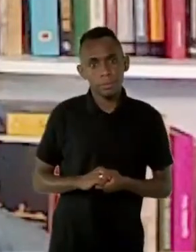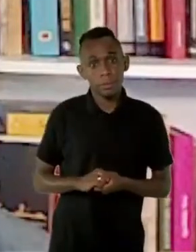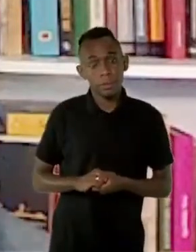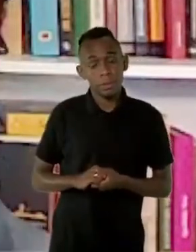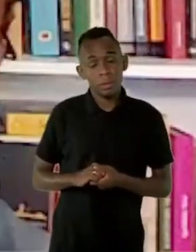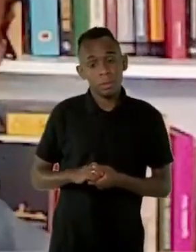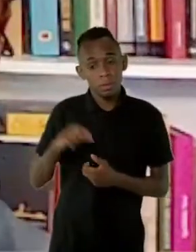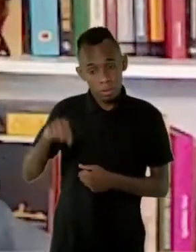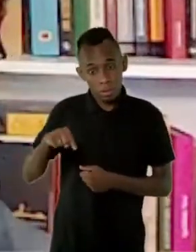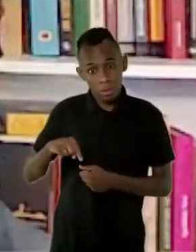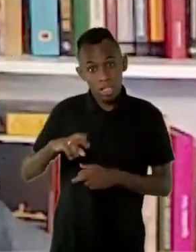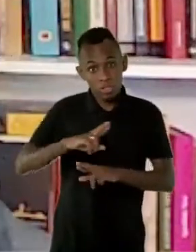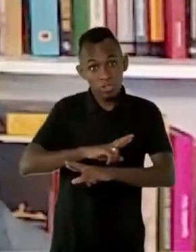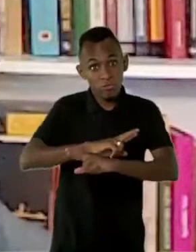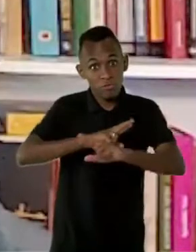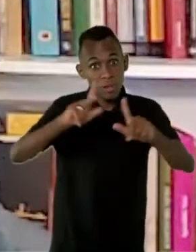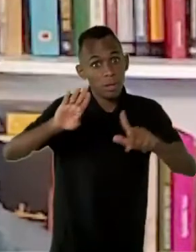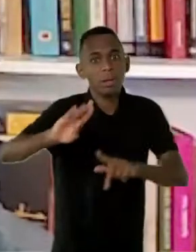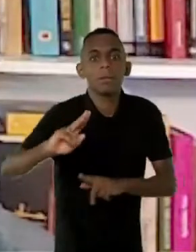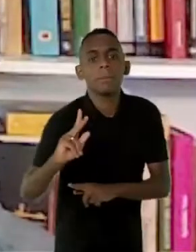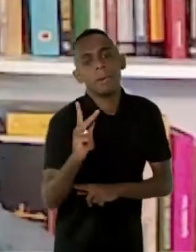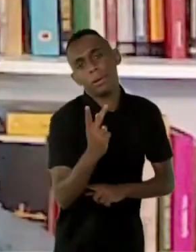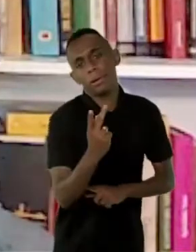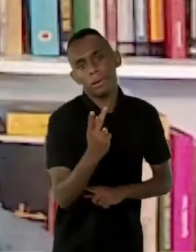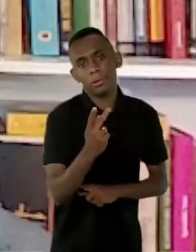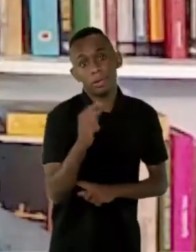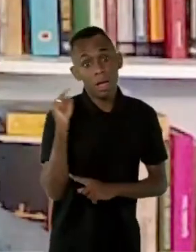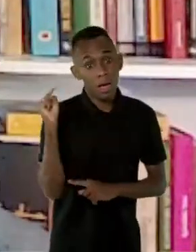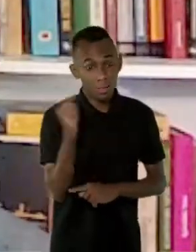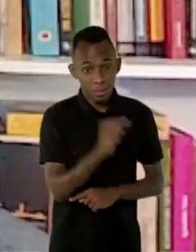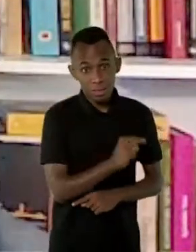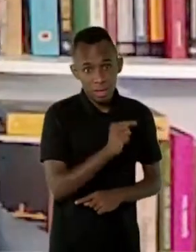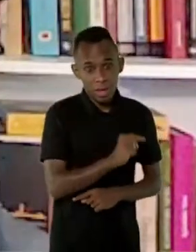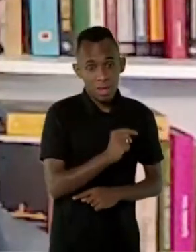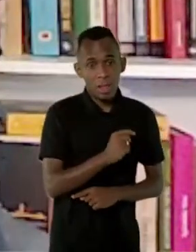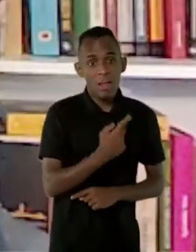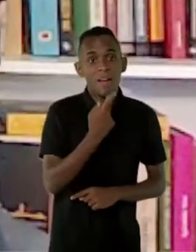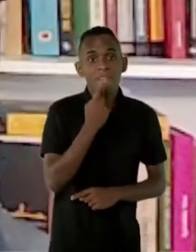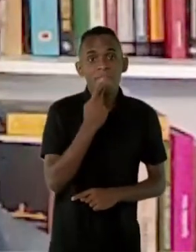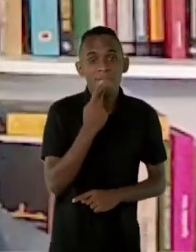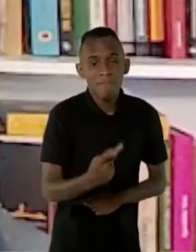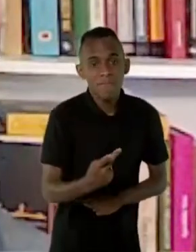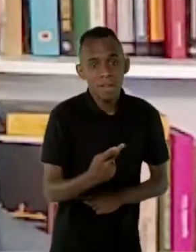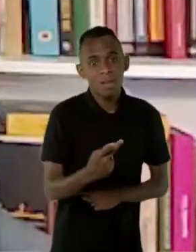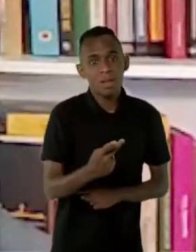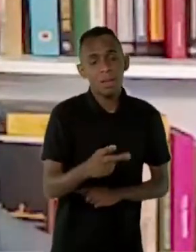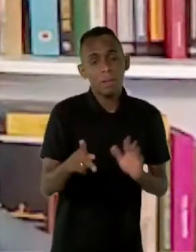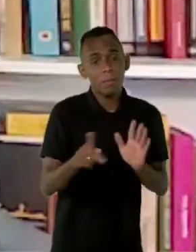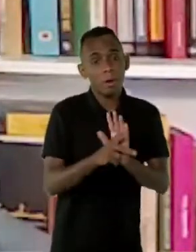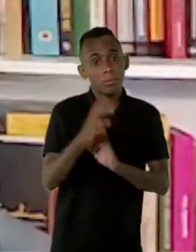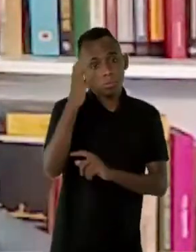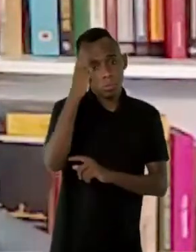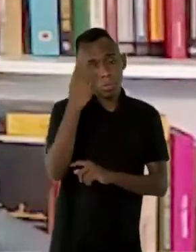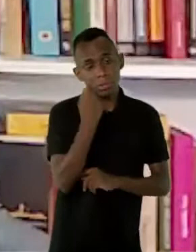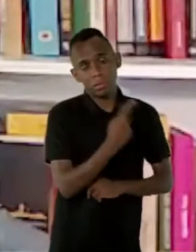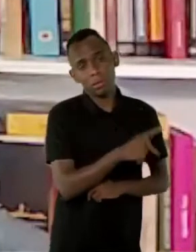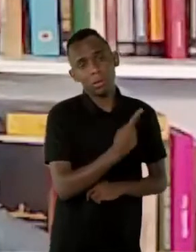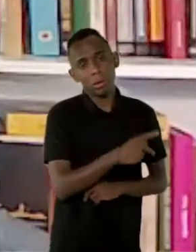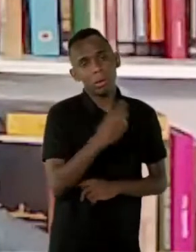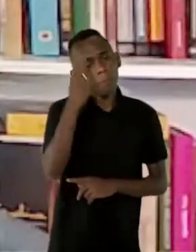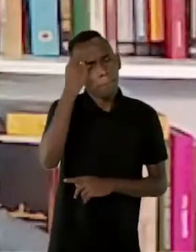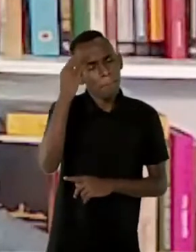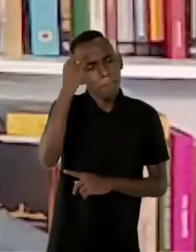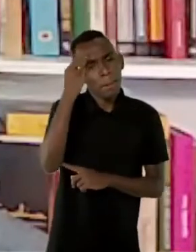BH. A outra dicção da Carolina é talvez uma cultura banto, ainda na memória